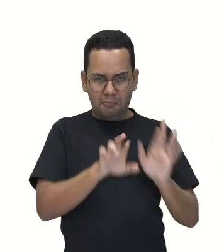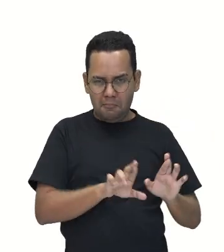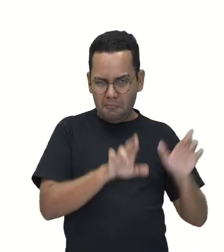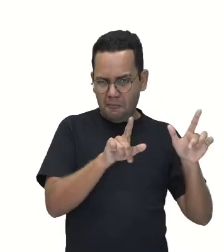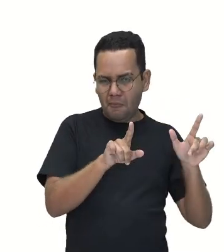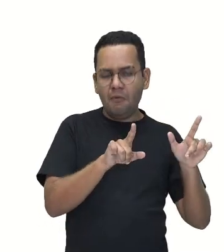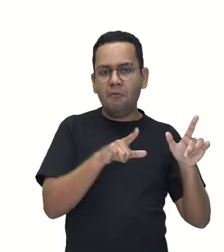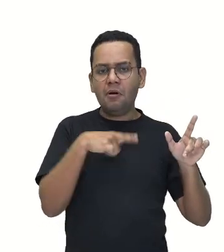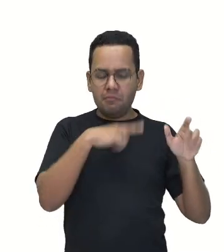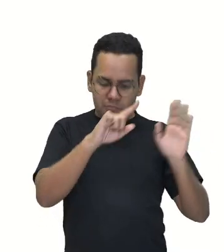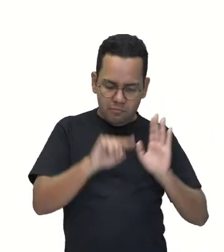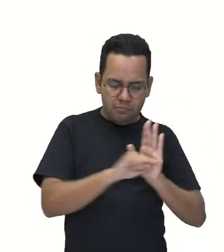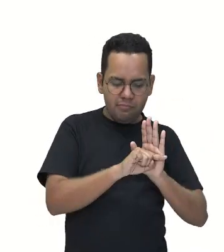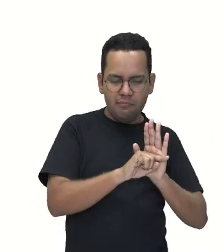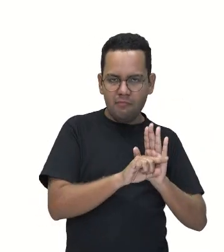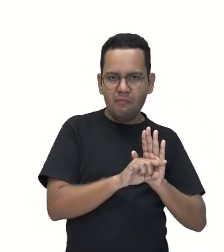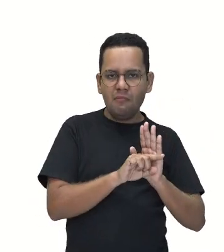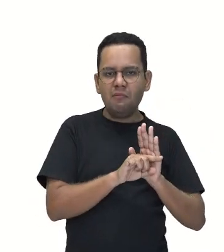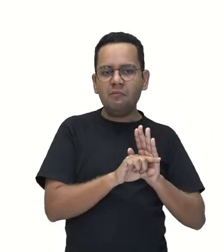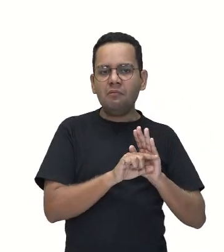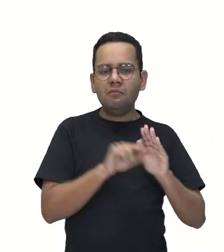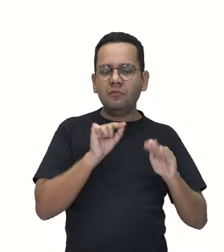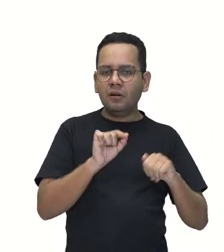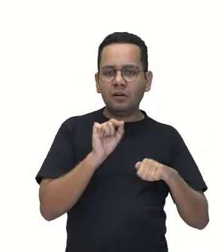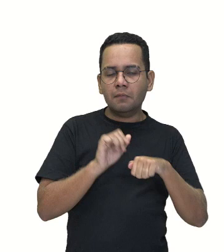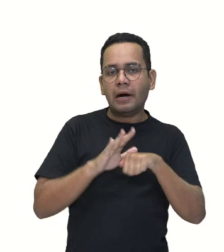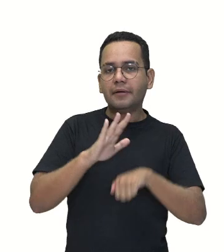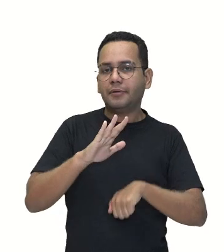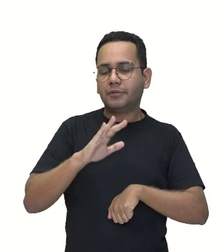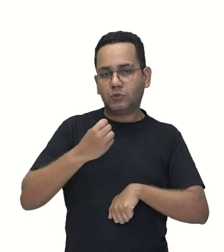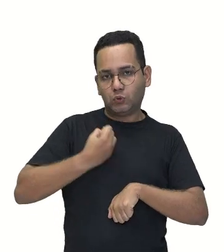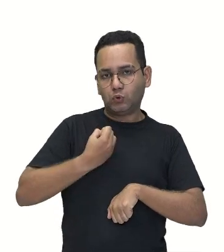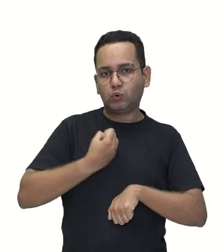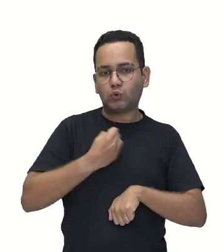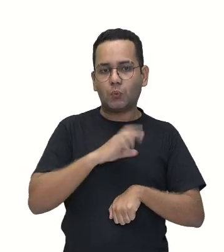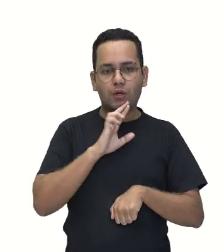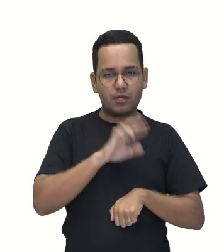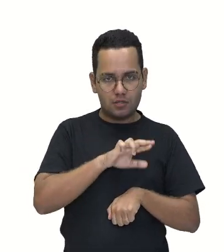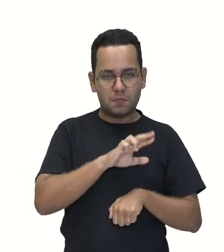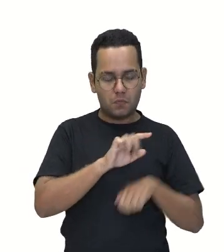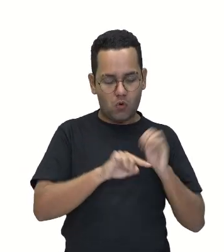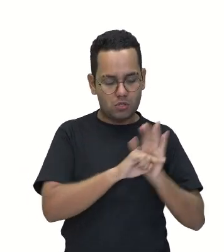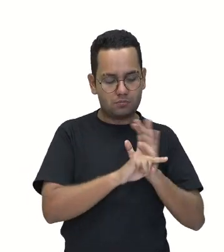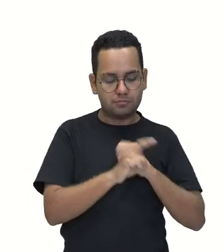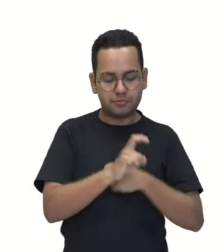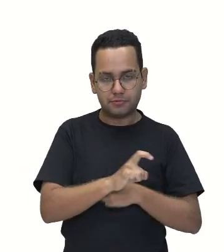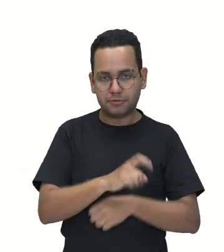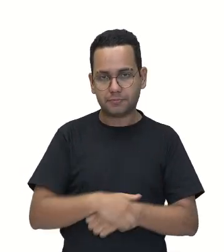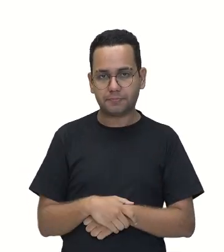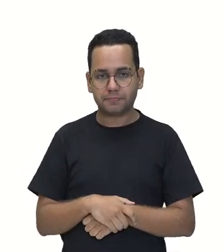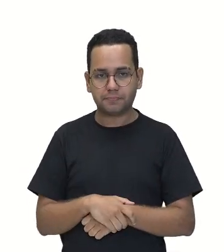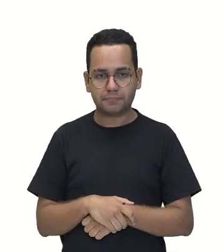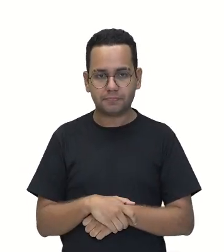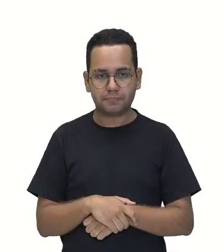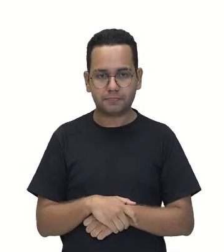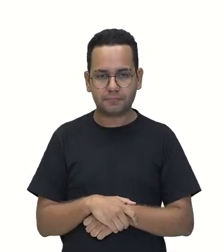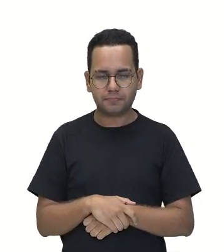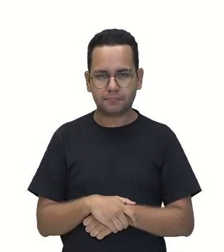né ig a 4 novamente para não ficar aí um